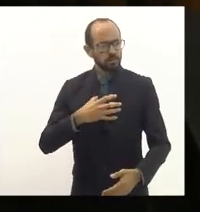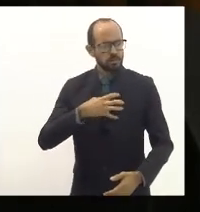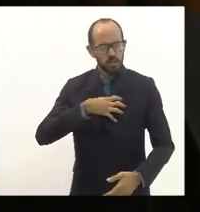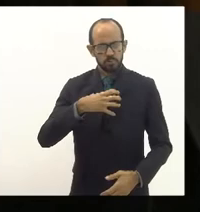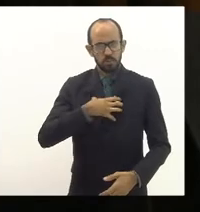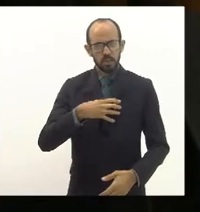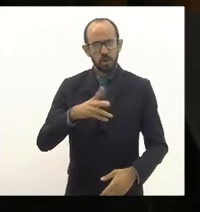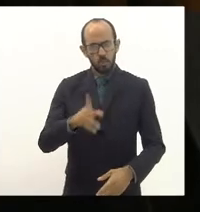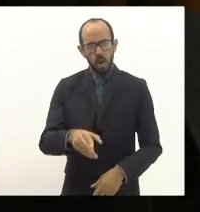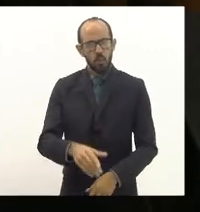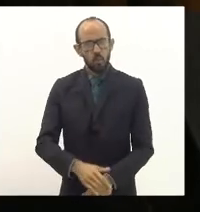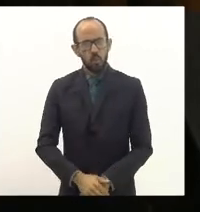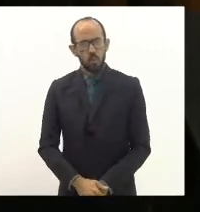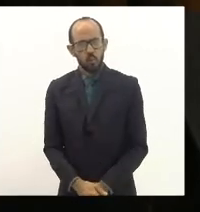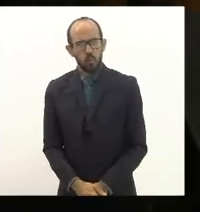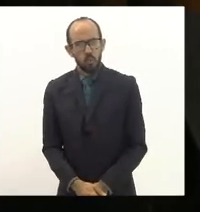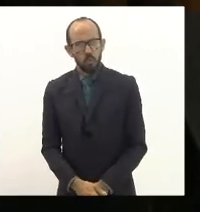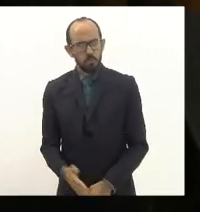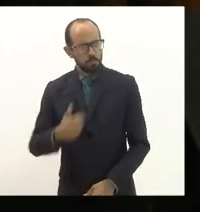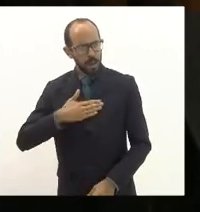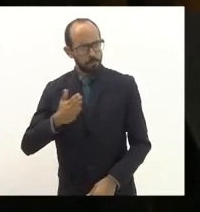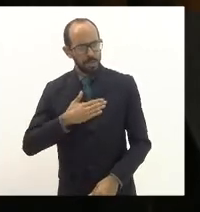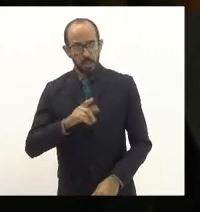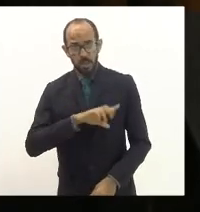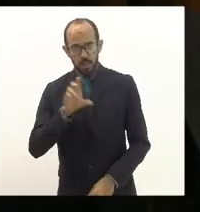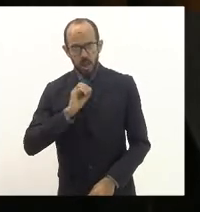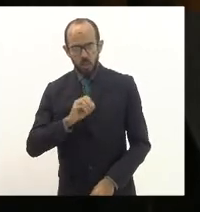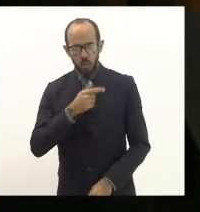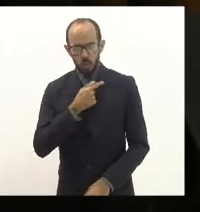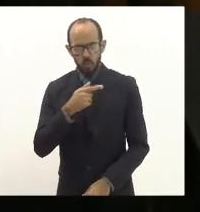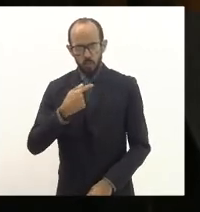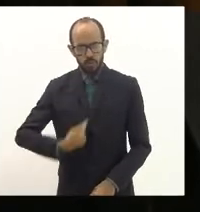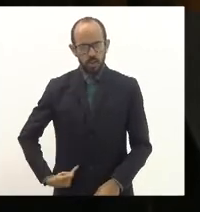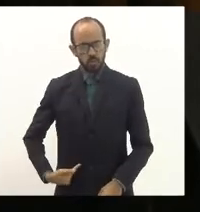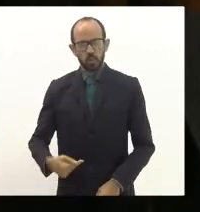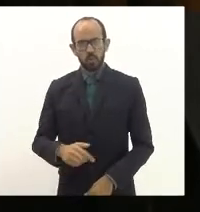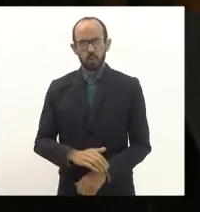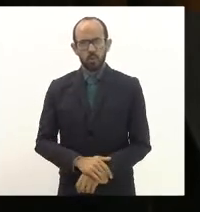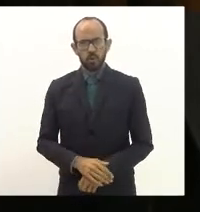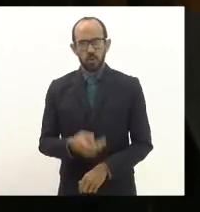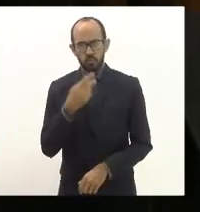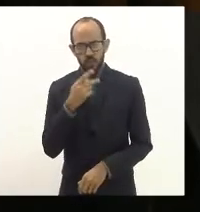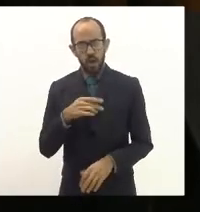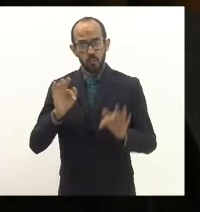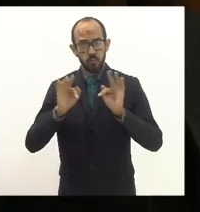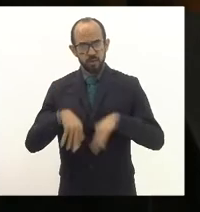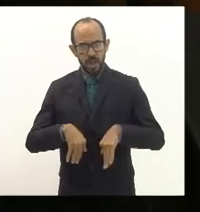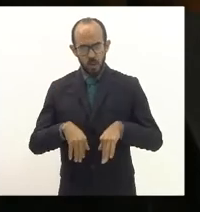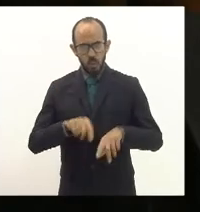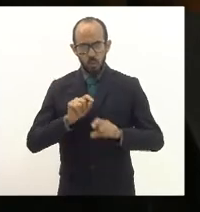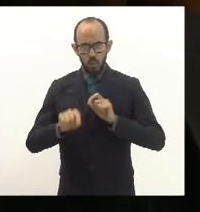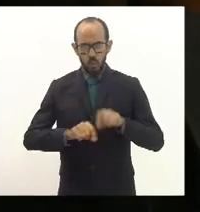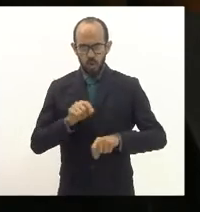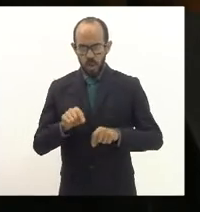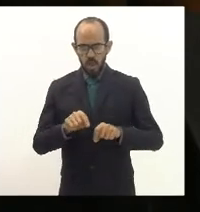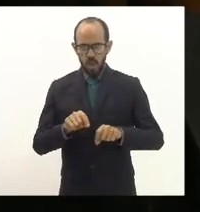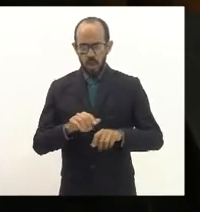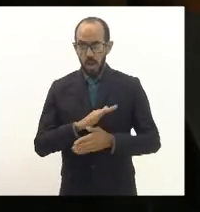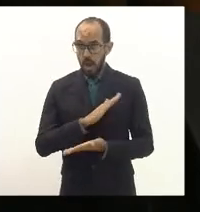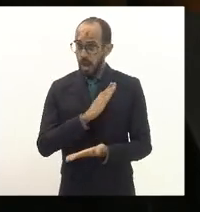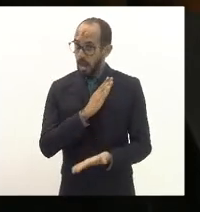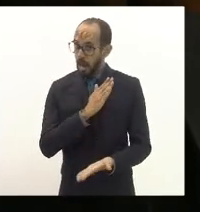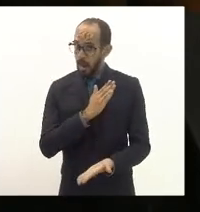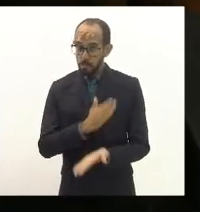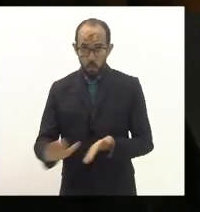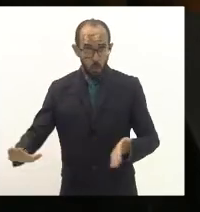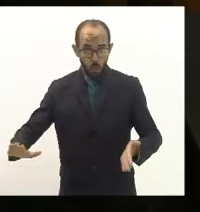caráter. Para cima de mim não, governador. E eu falo pela última vez, última. E